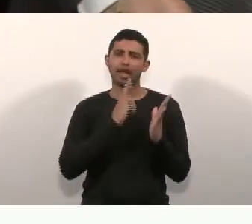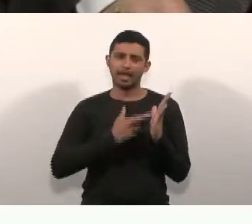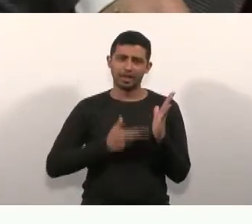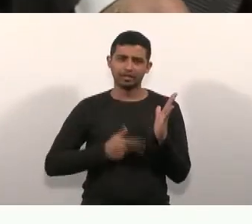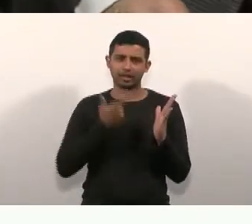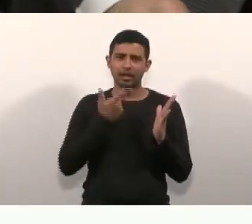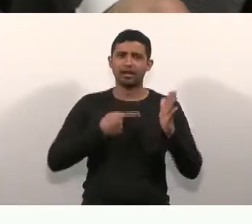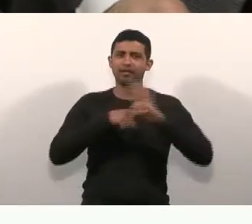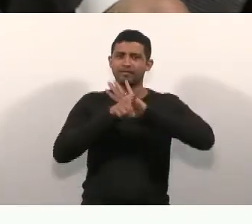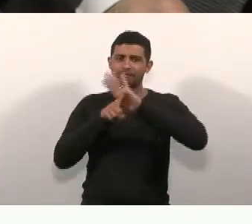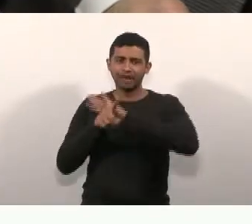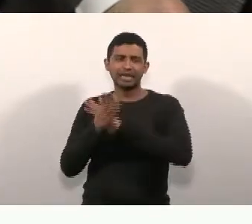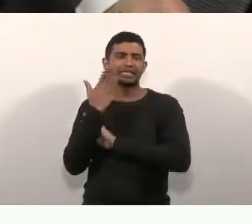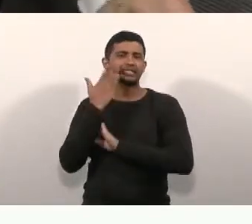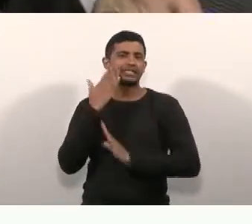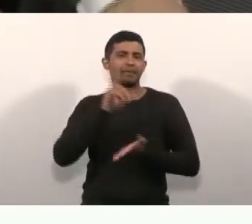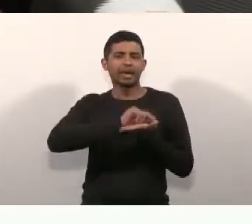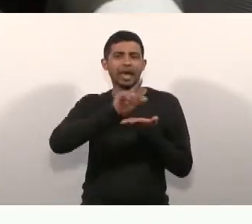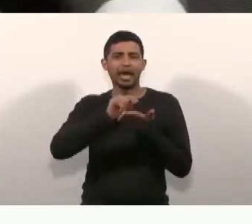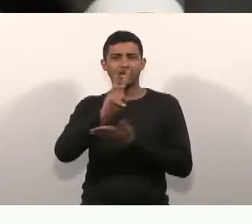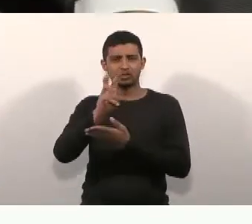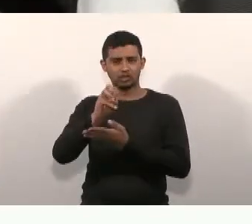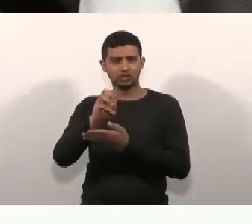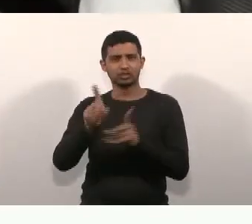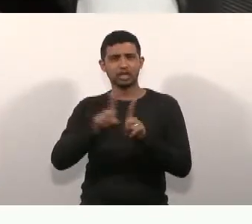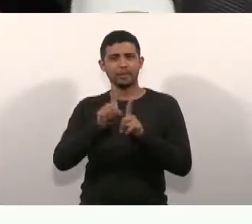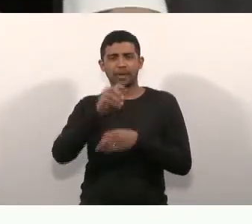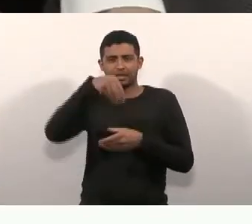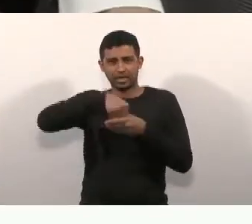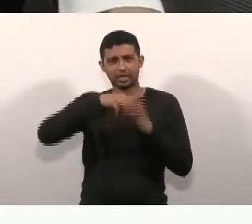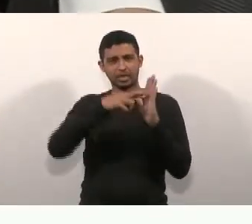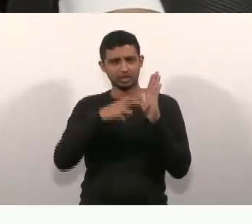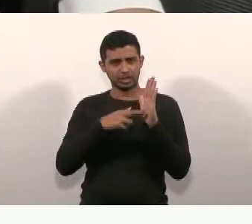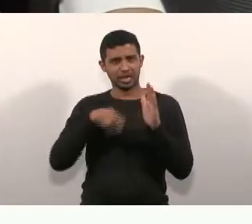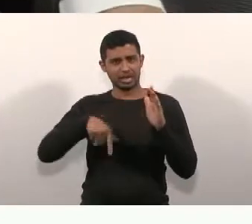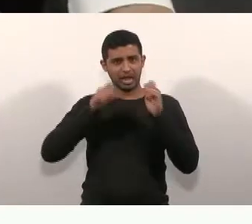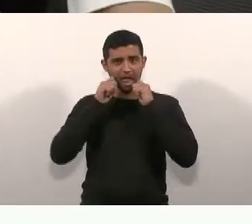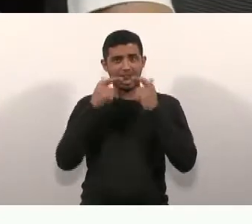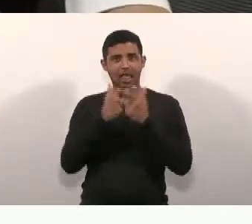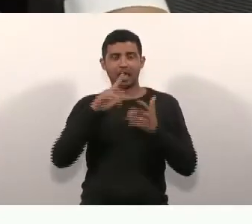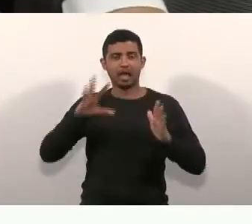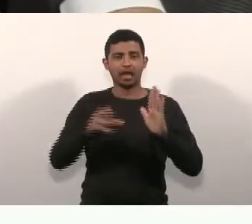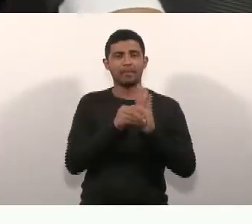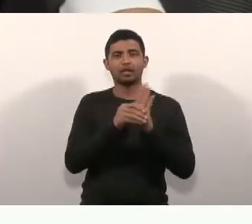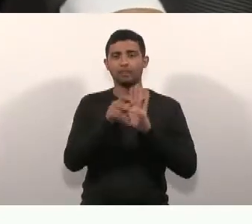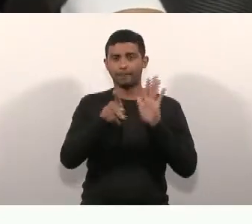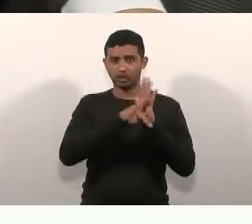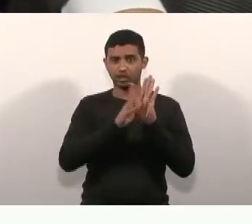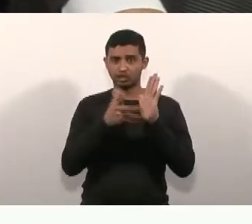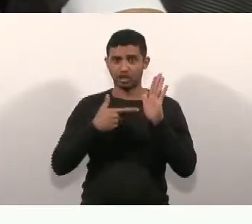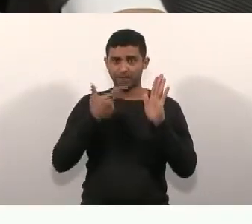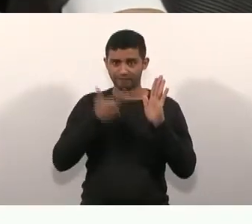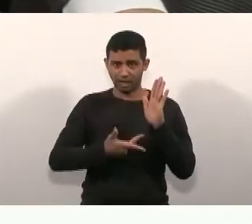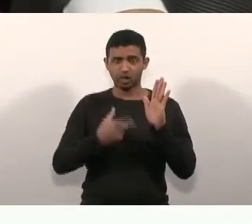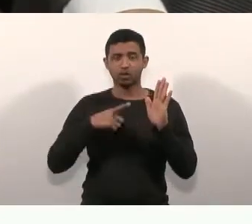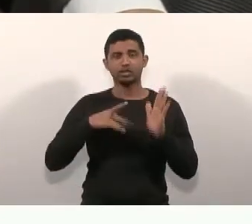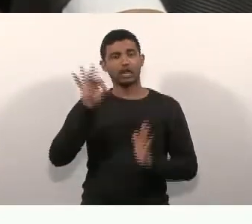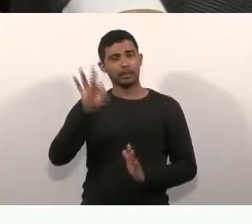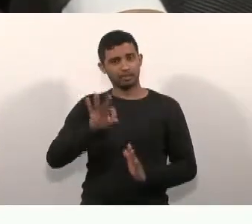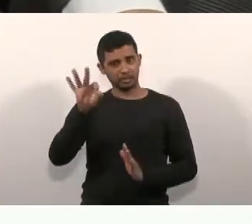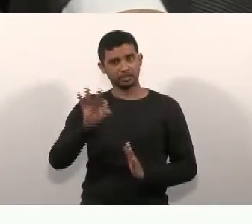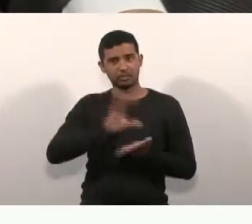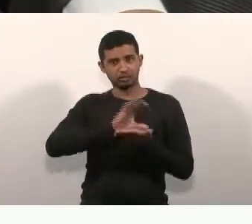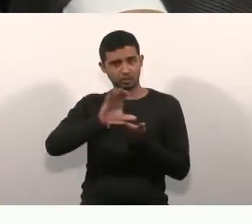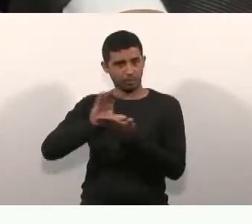da análise da forma do artigo 50 e seguinte do Regimento Interno da LERJ, de emenda ao projeto citado, que dispõe sobre o percentual de